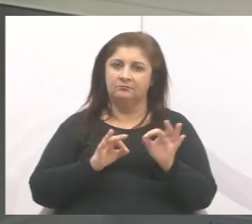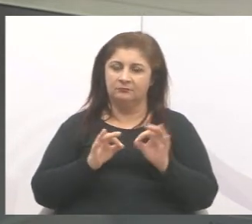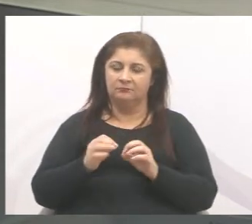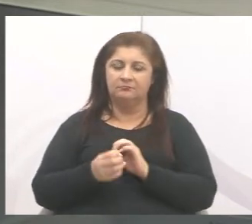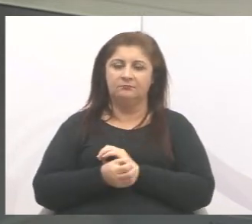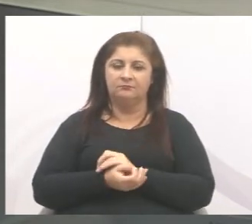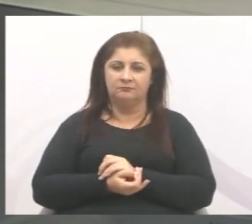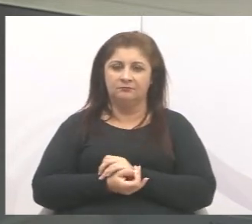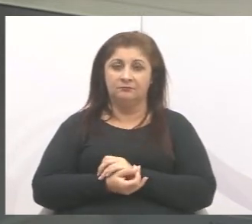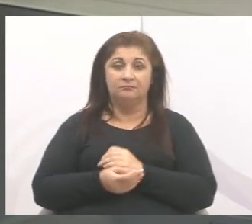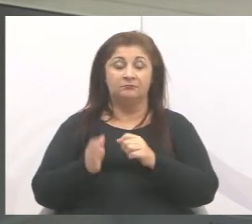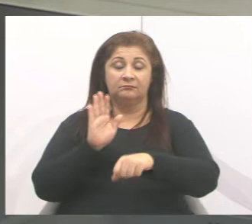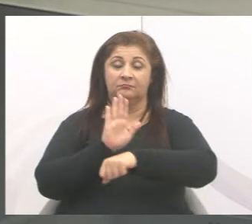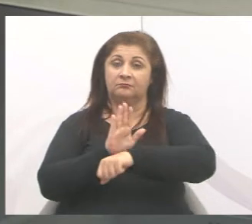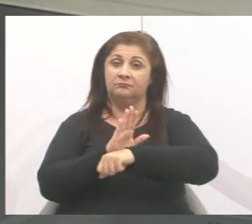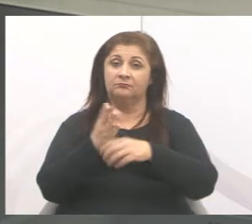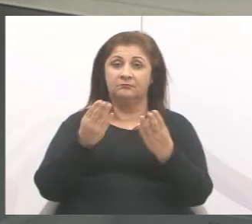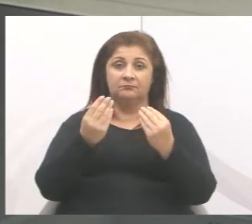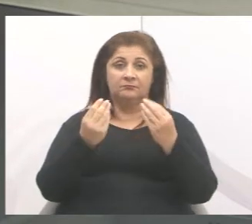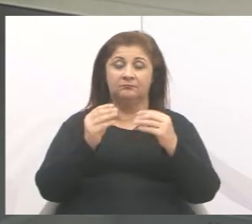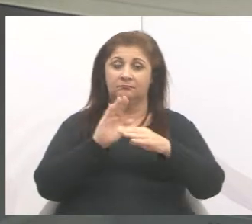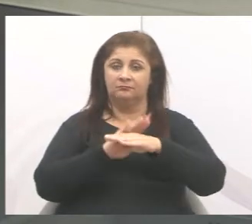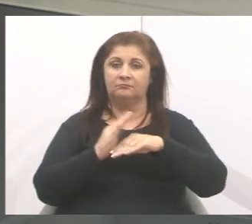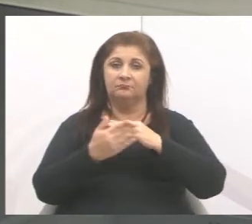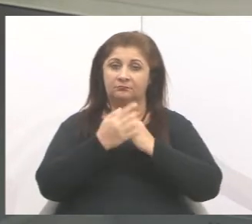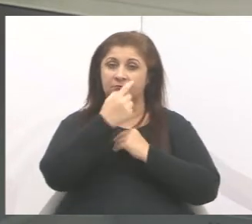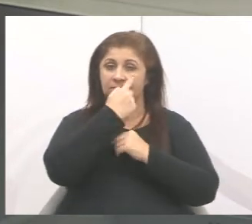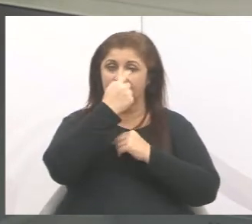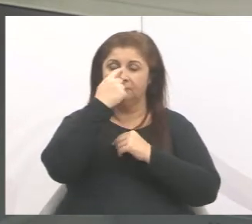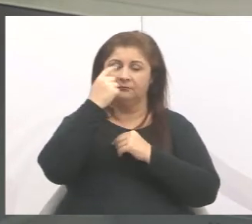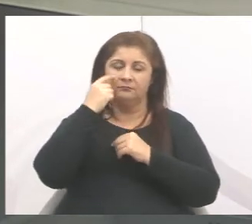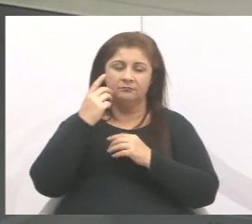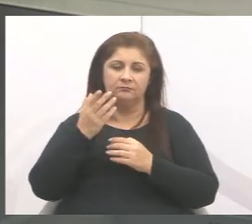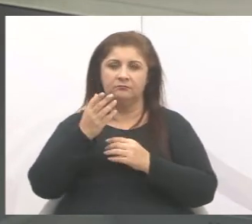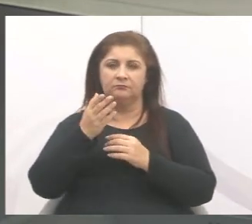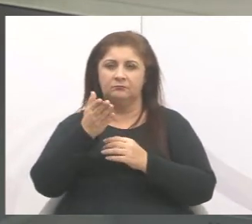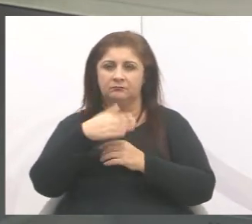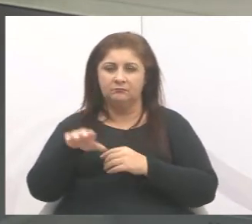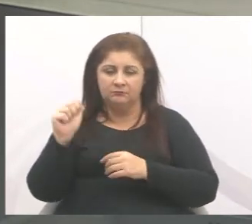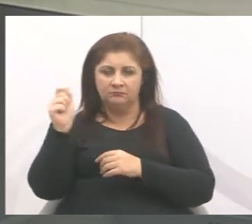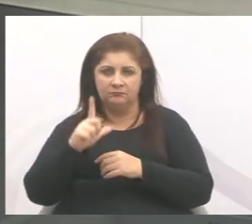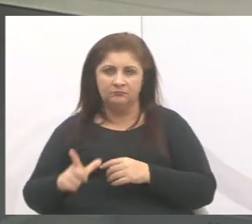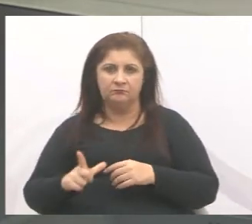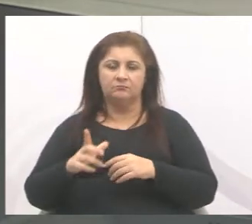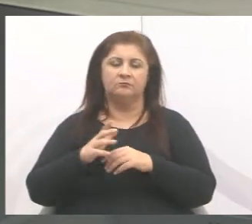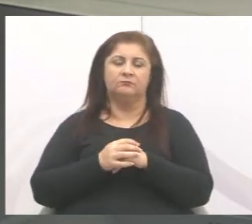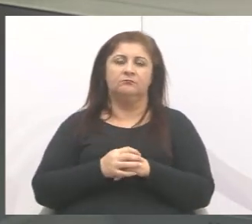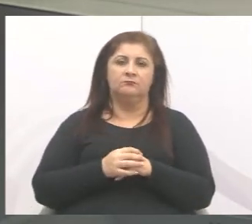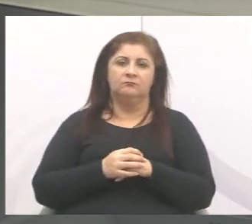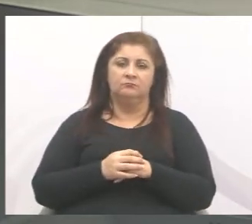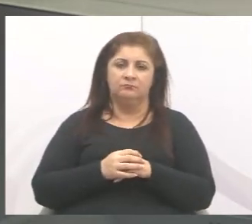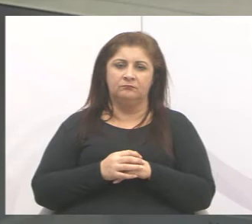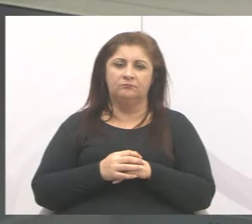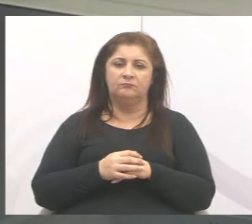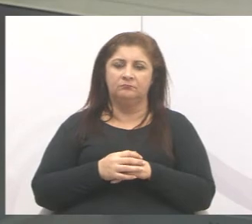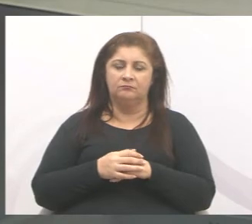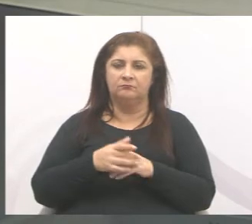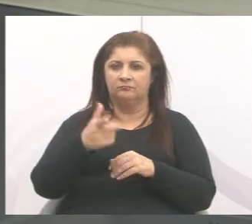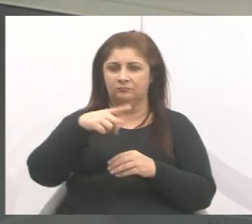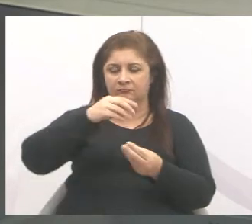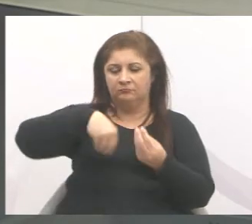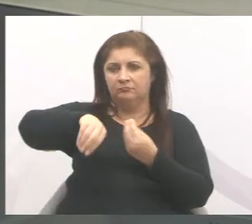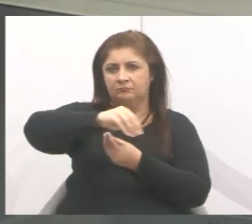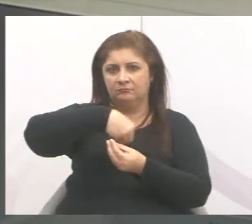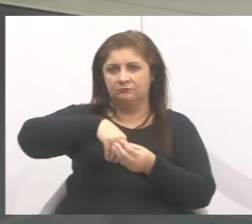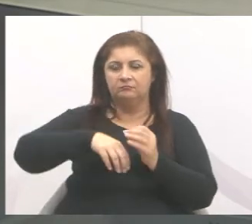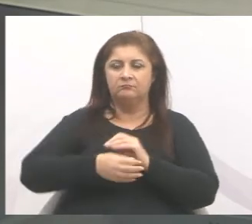entrada vai favorecer muito a nossa população do Parque Minha Lua, Lagoa Azul, Jardim Conquista, Lagoa Azul 2 e Mar de Vale e Barra do